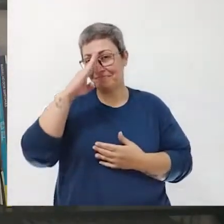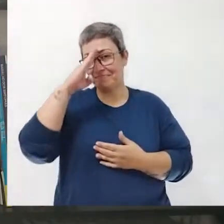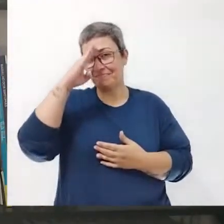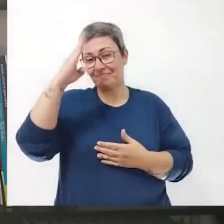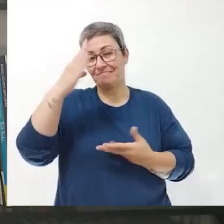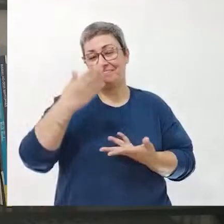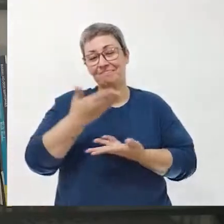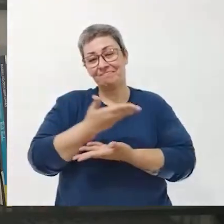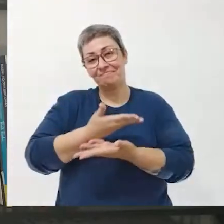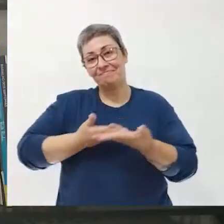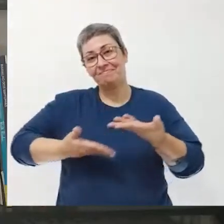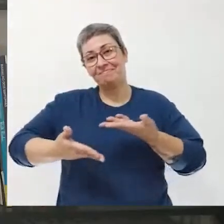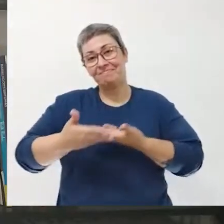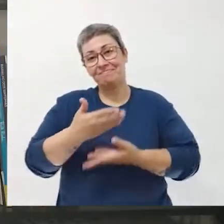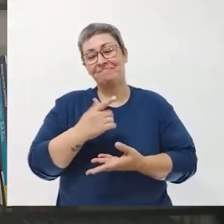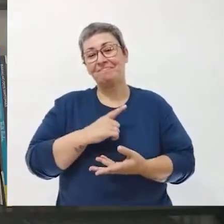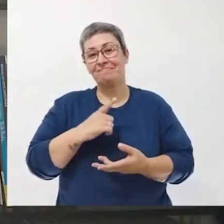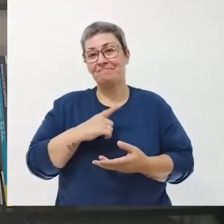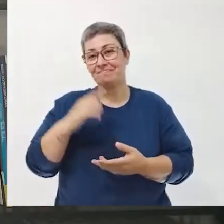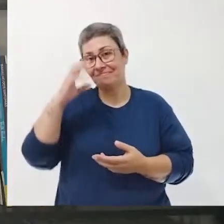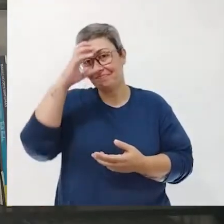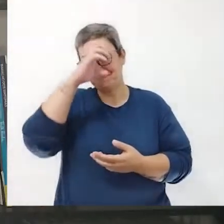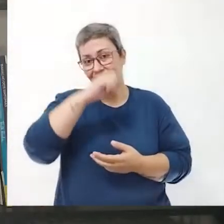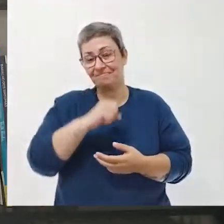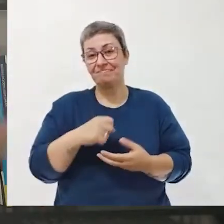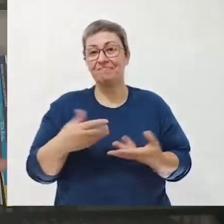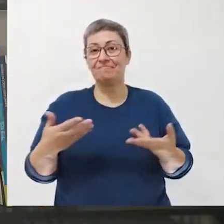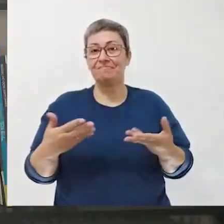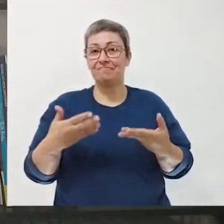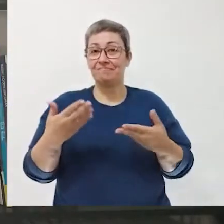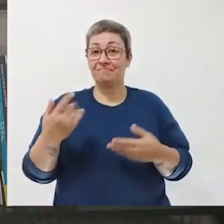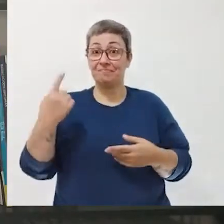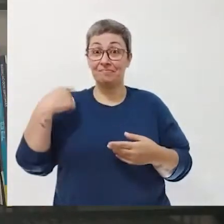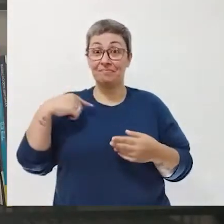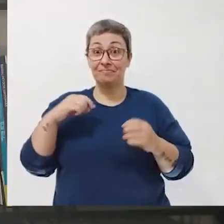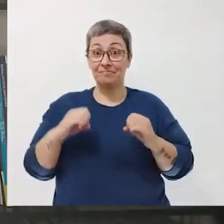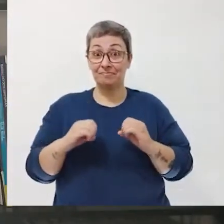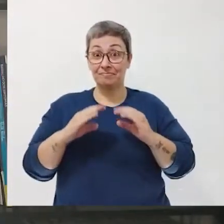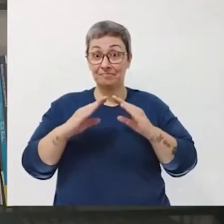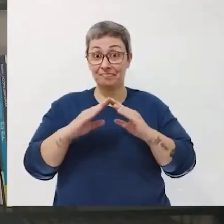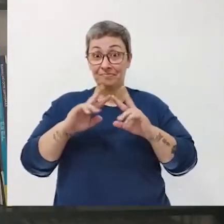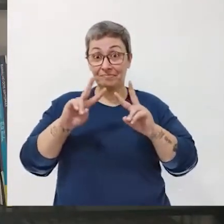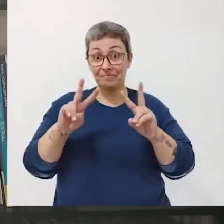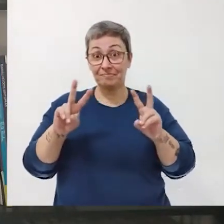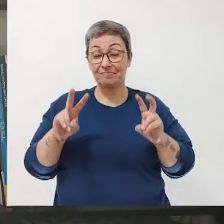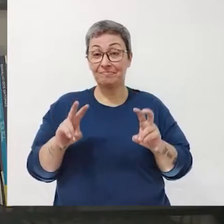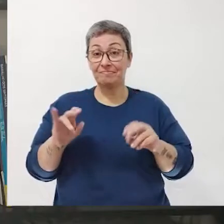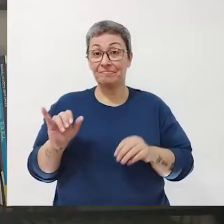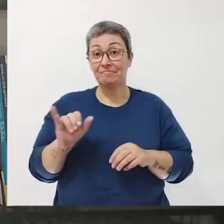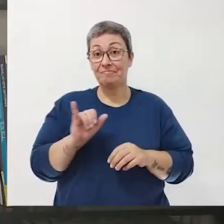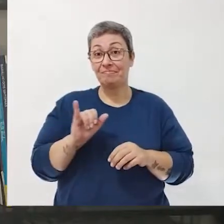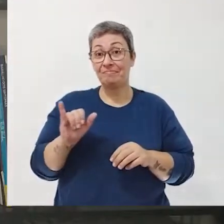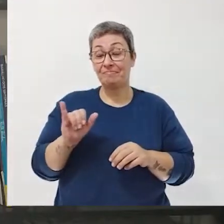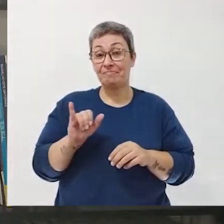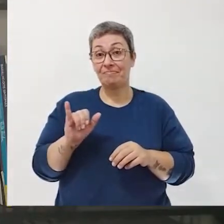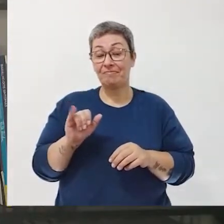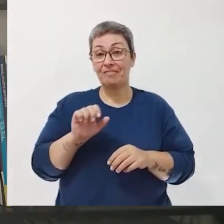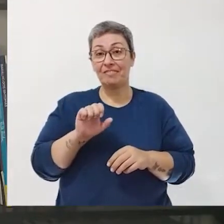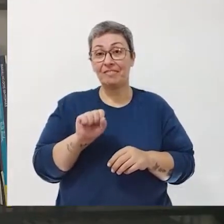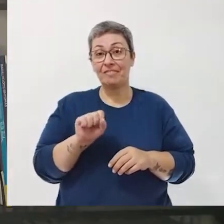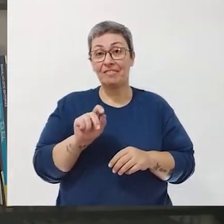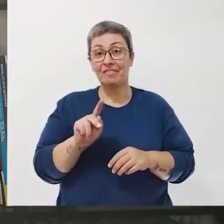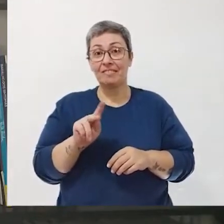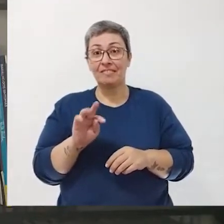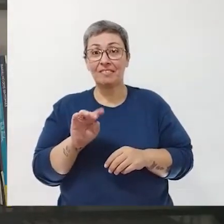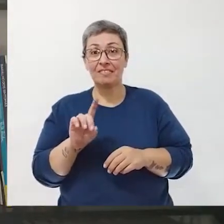nossa troca, né? Pela nossa aprendizagem aí. No último programa a gente falou sobre energia e saúde. Quem aí